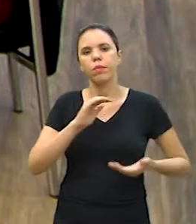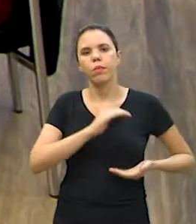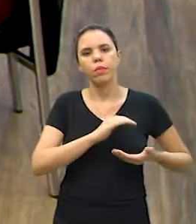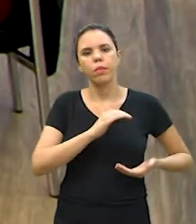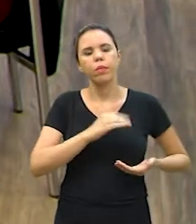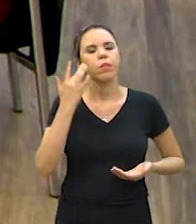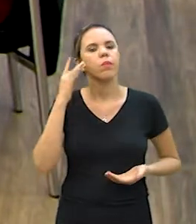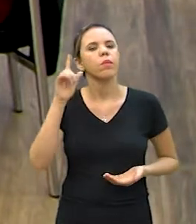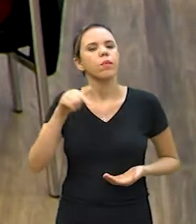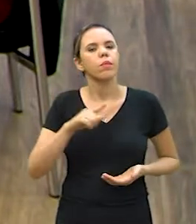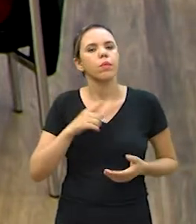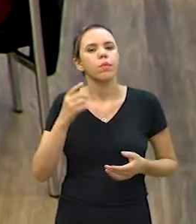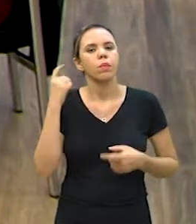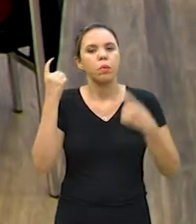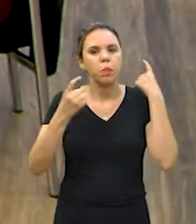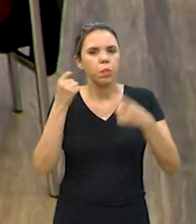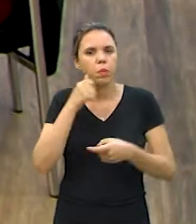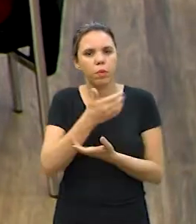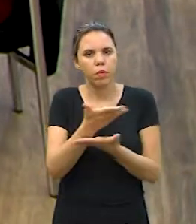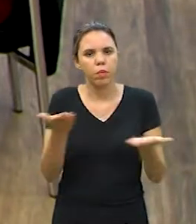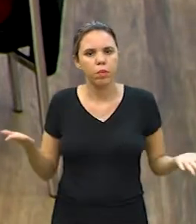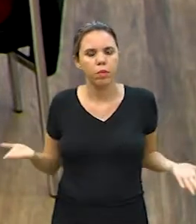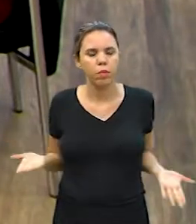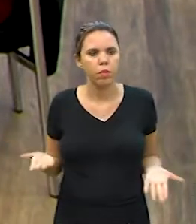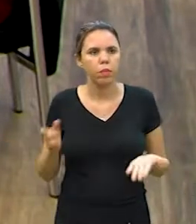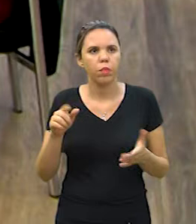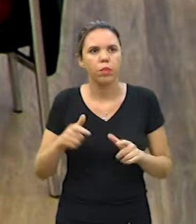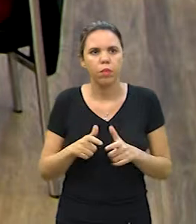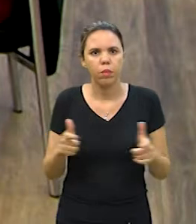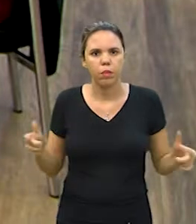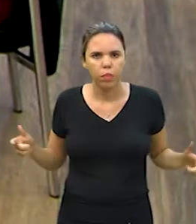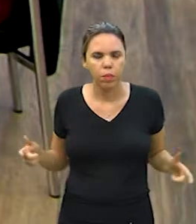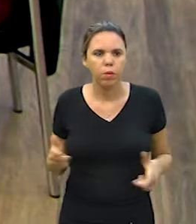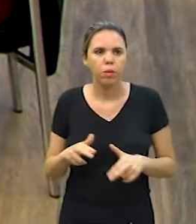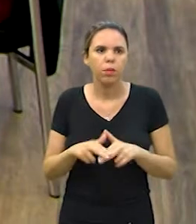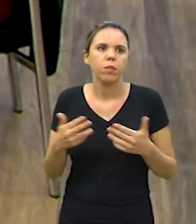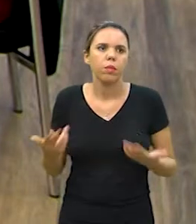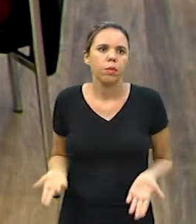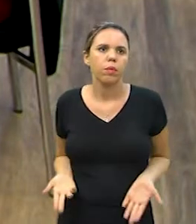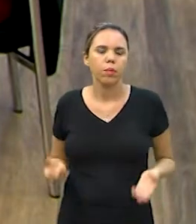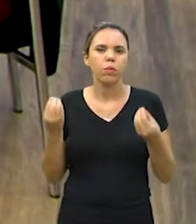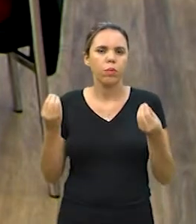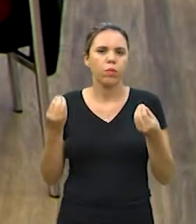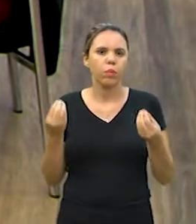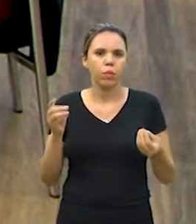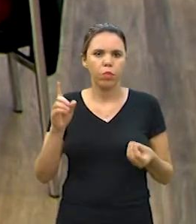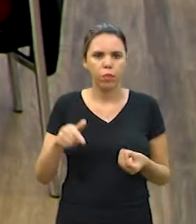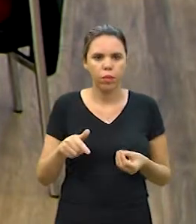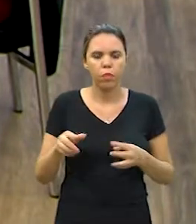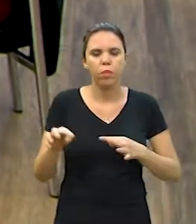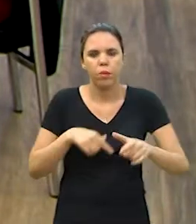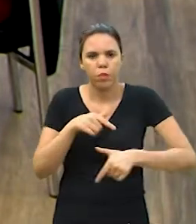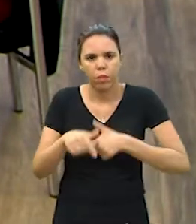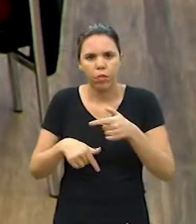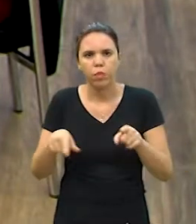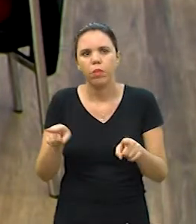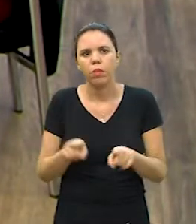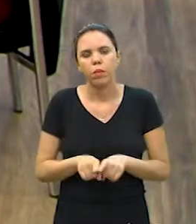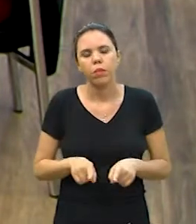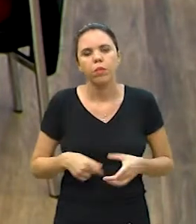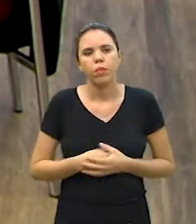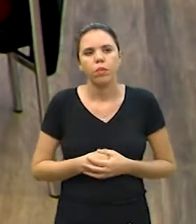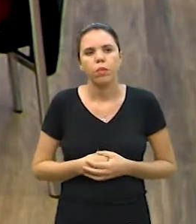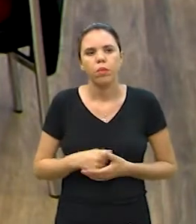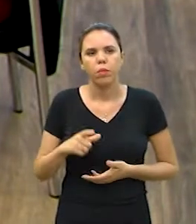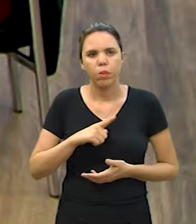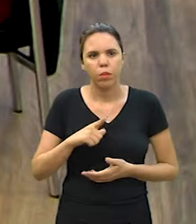mama, ele ainda é temido pelas mulheres, pela essa alta incidência. Como é que é este trabalho também